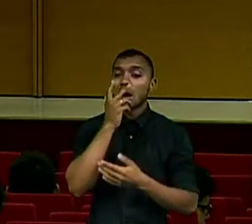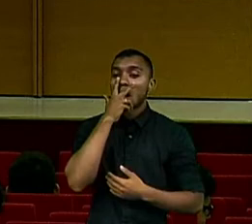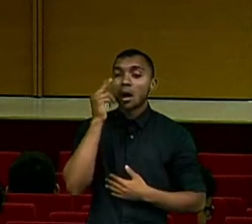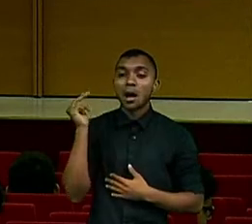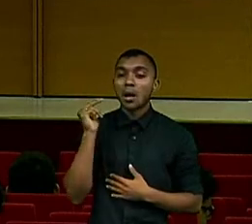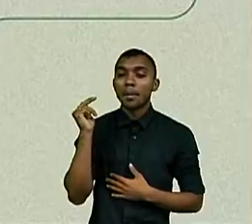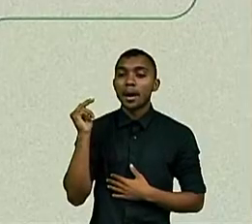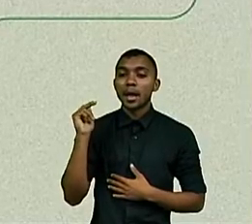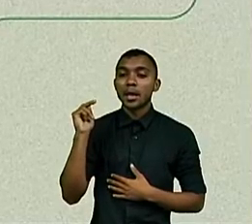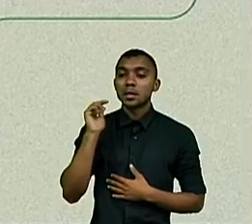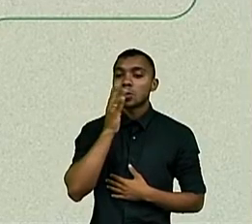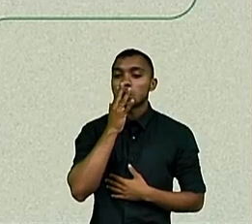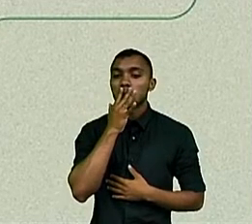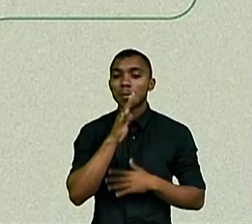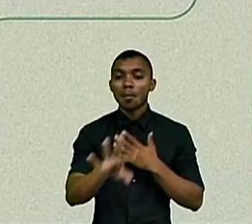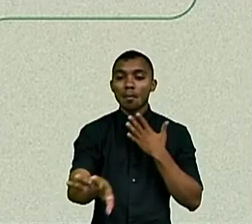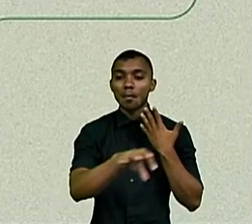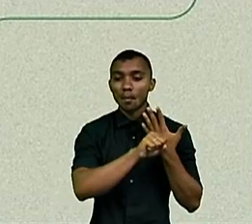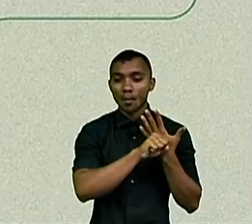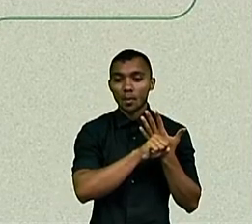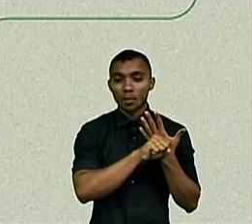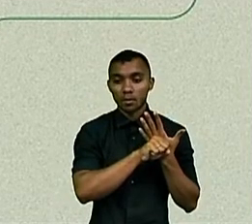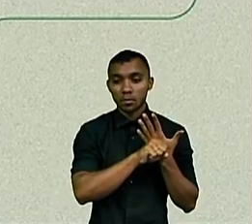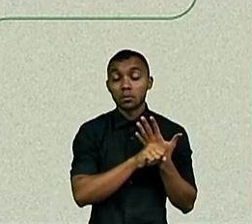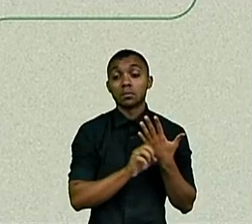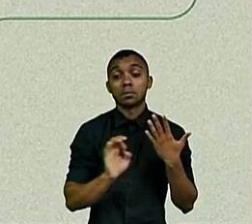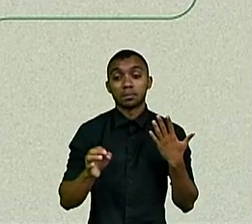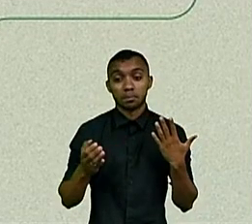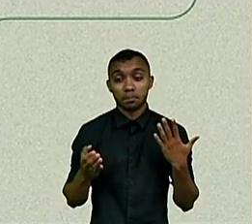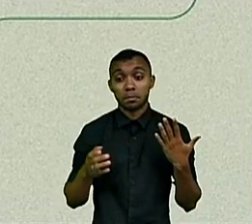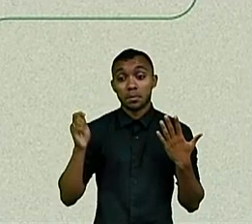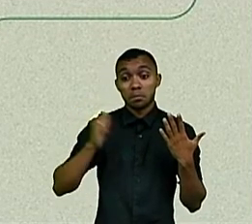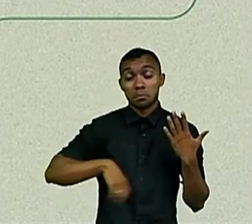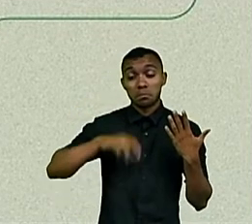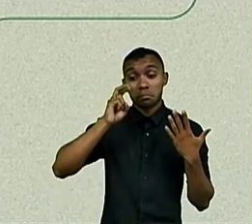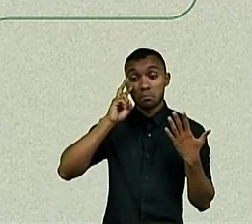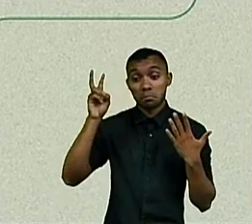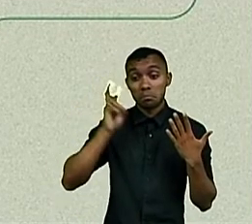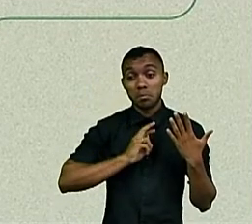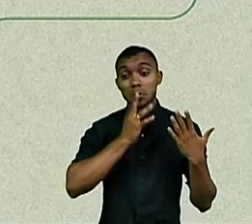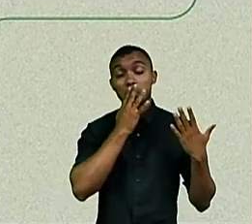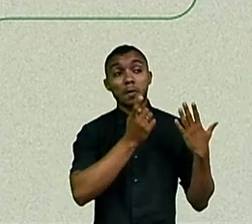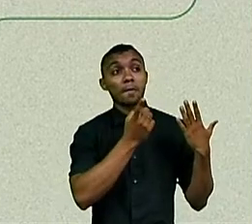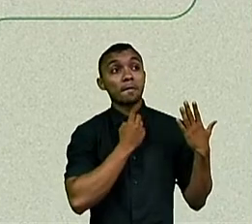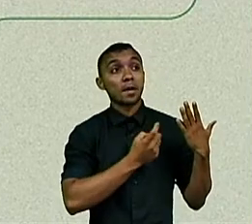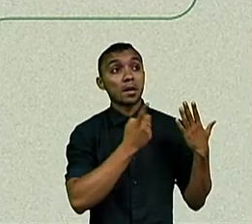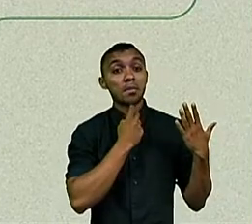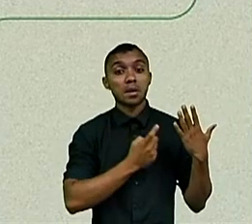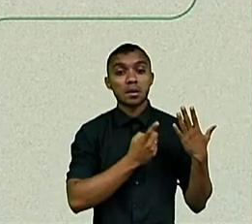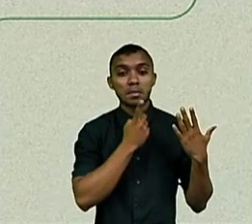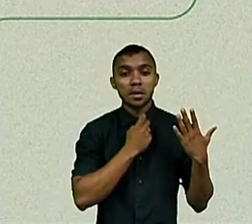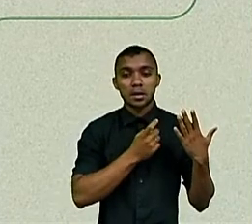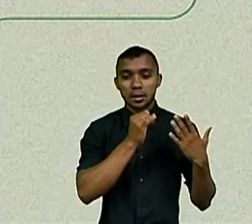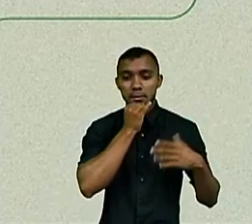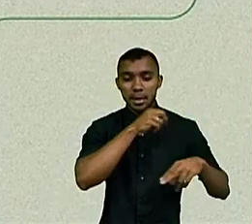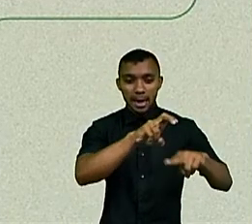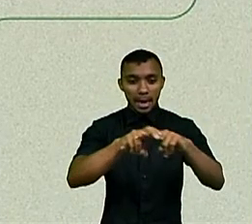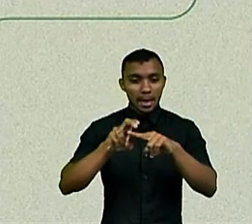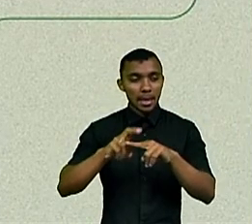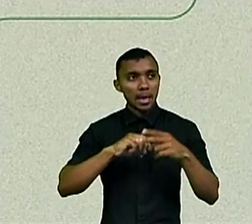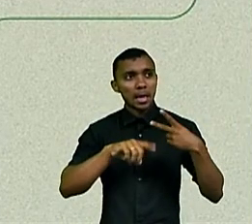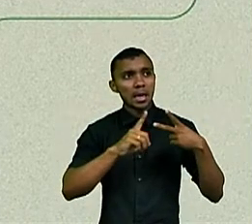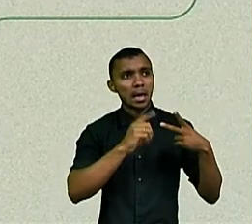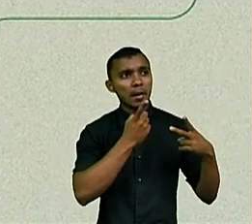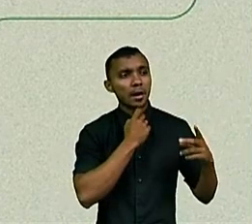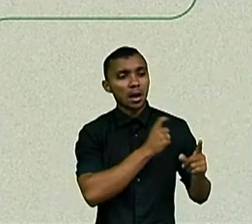absorvidas no caso você consegue ver vermelho das cadeiras das poltronas Porque